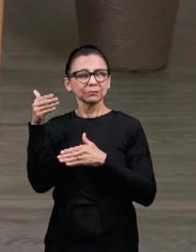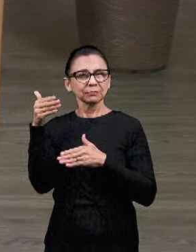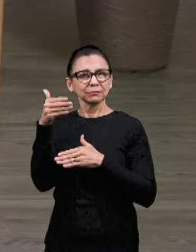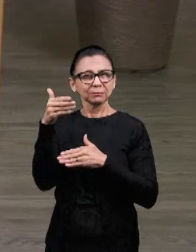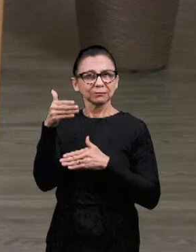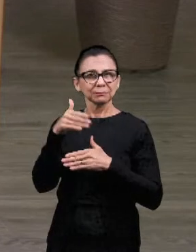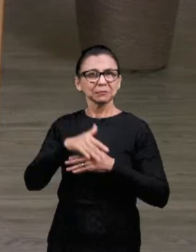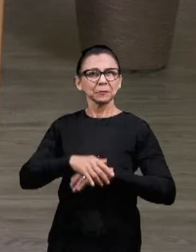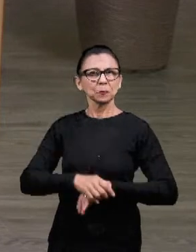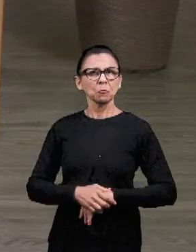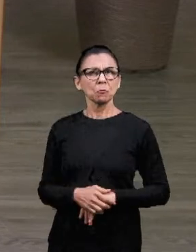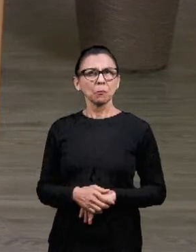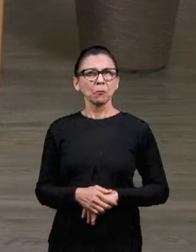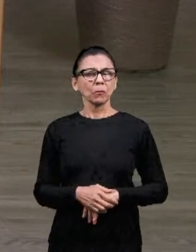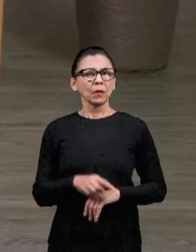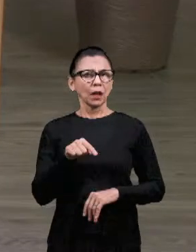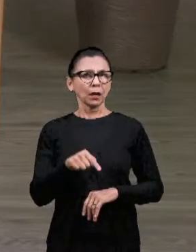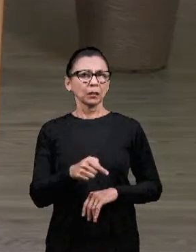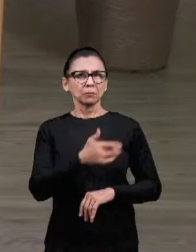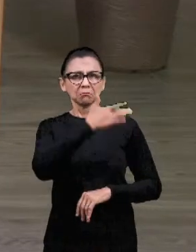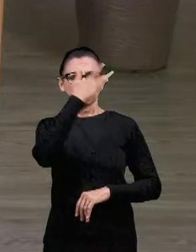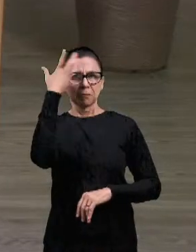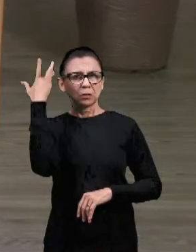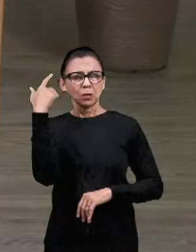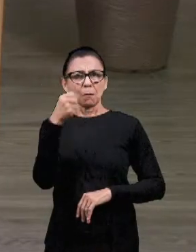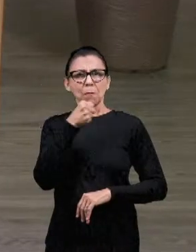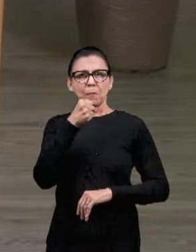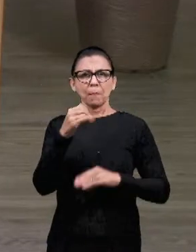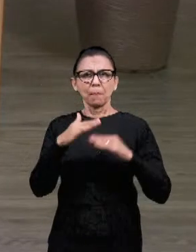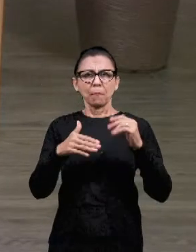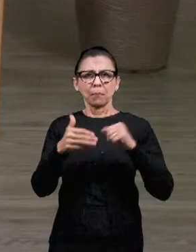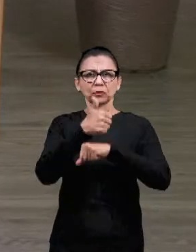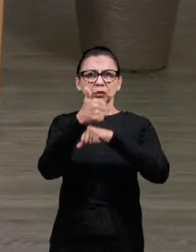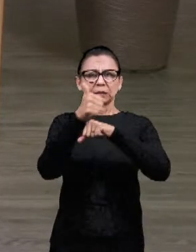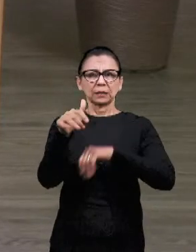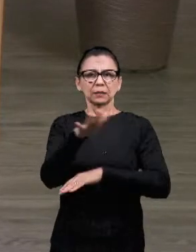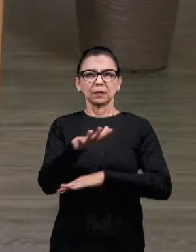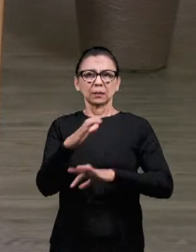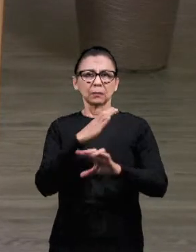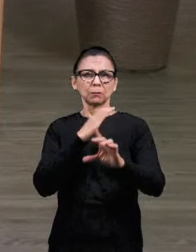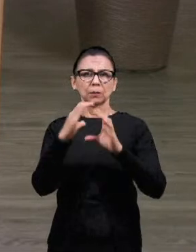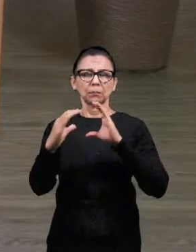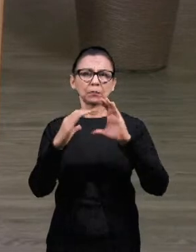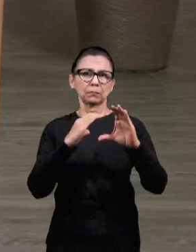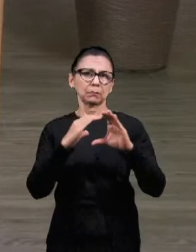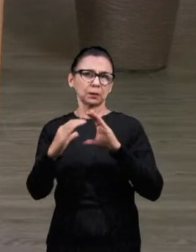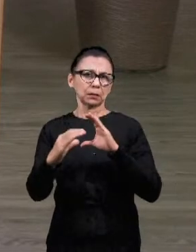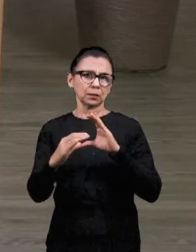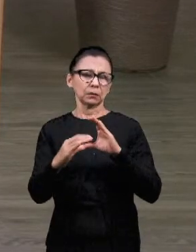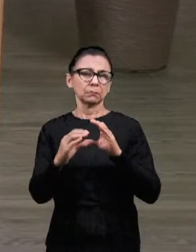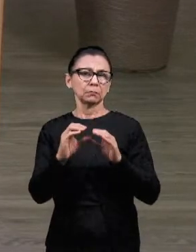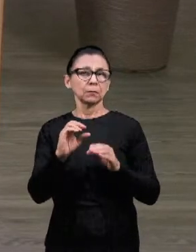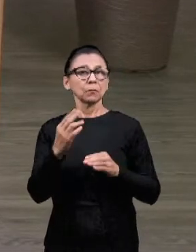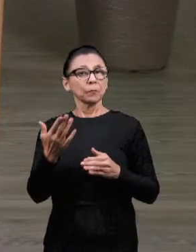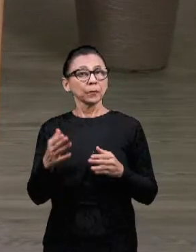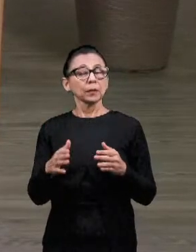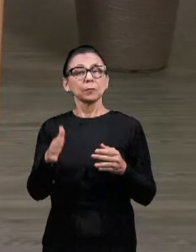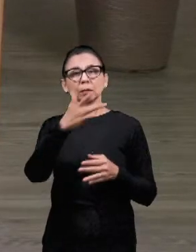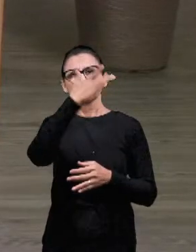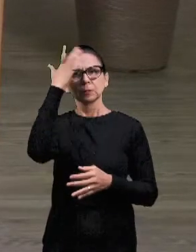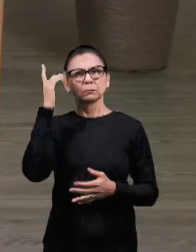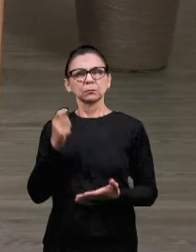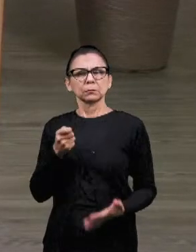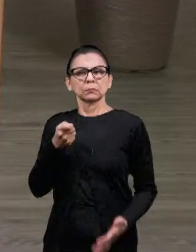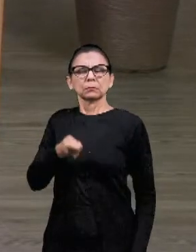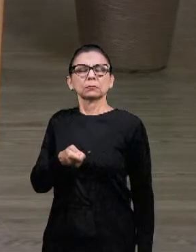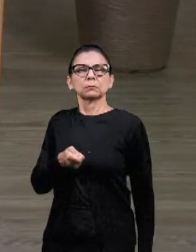eles, pessoas da imprensa, normalmente são profissionais da área de comunicação, ou algumas autoridades que solicitam